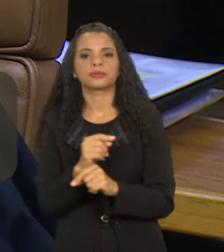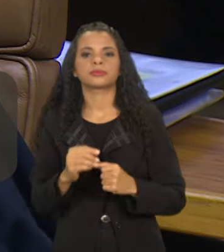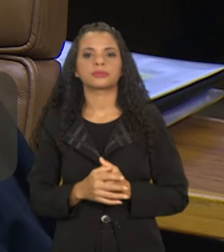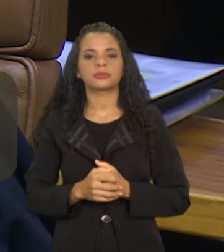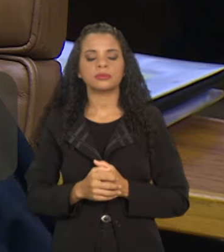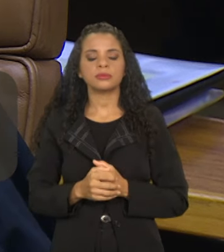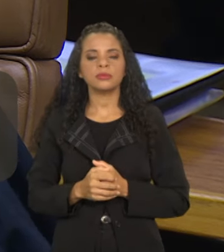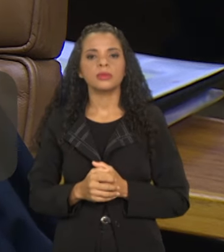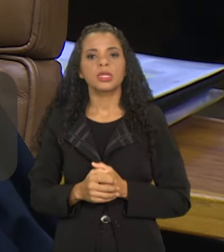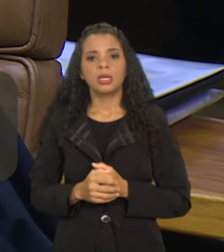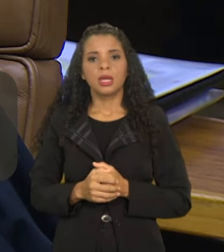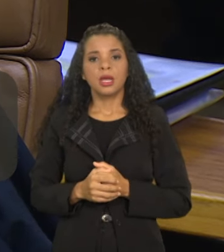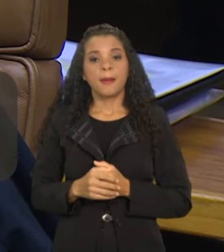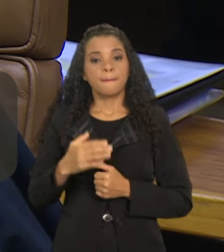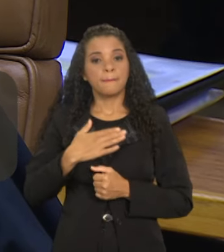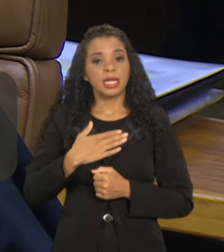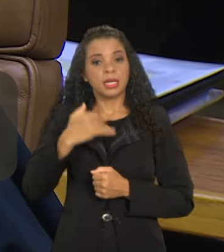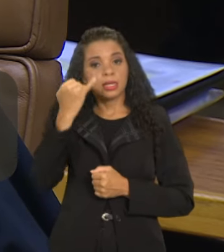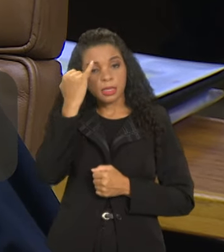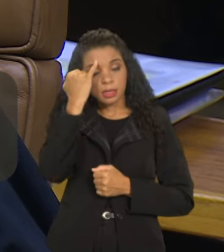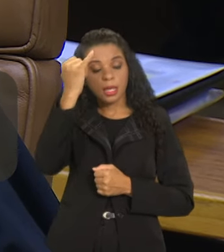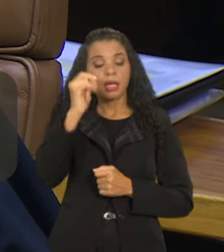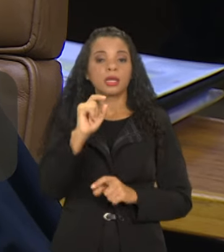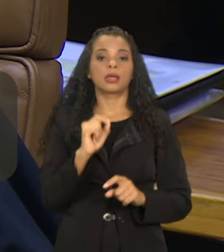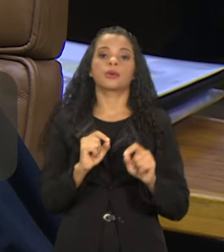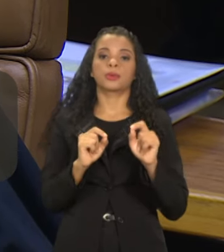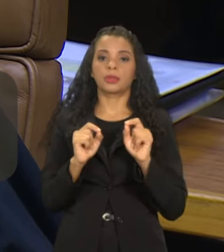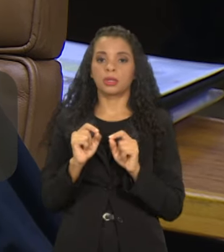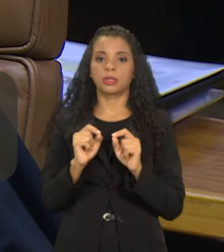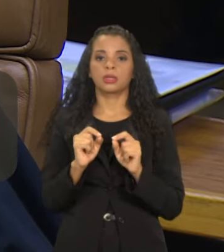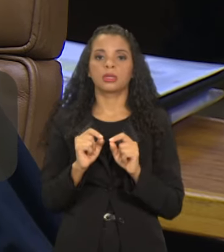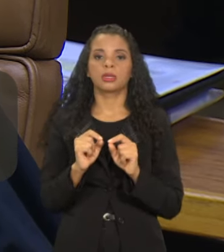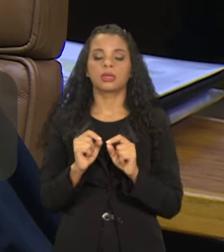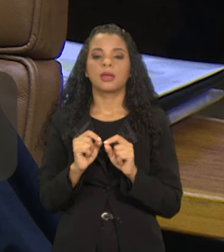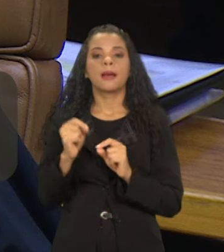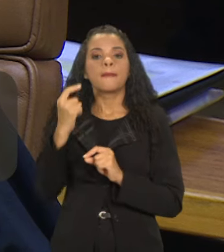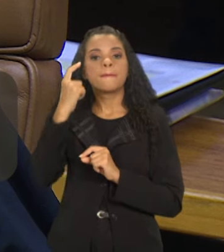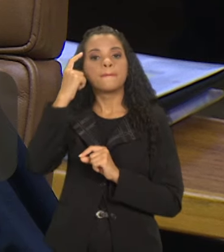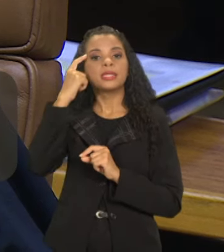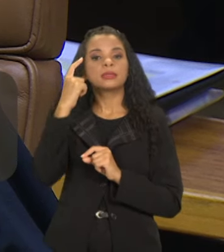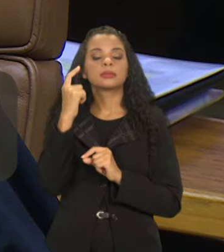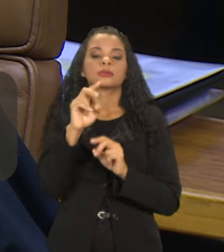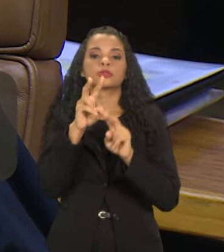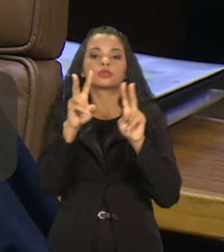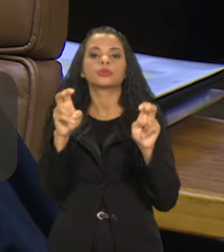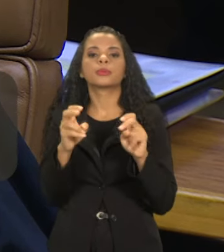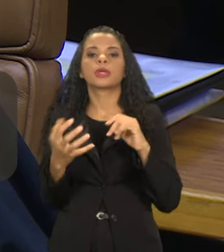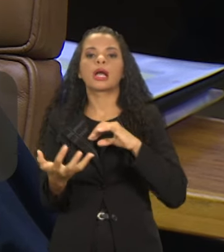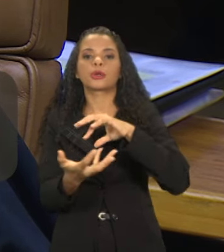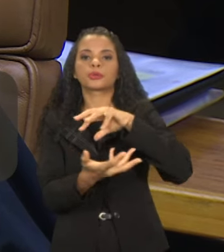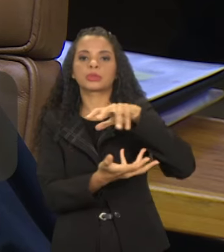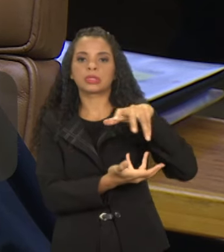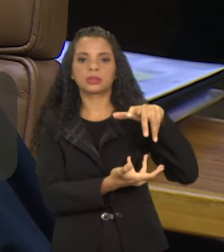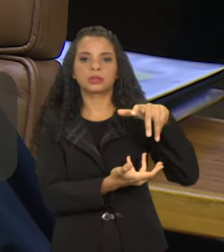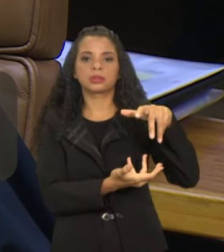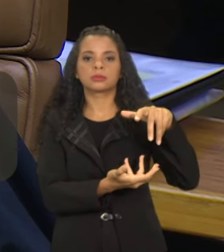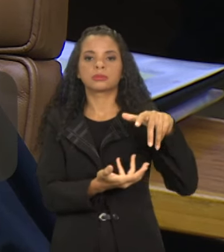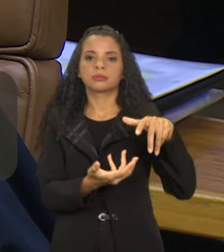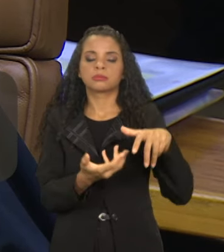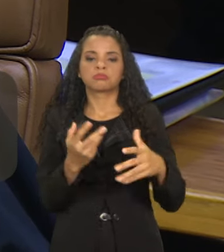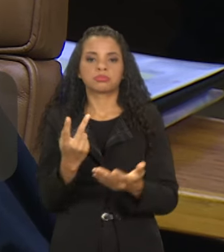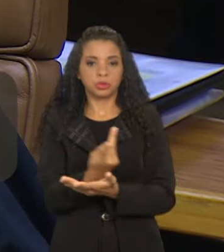vos trago é mais um sobrevoo sobre o que tem acontecido no mundo. Então, eu parto aqui